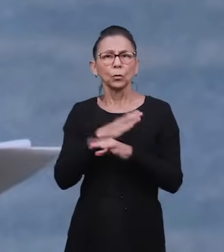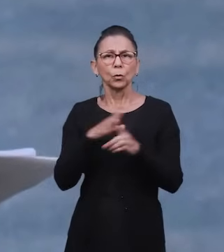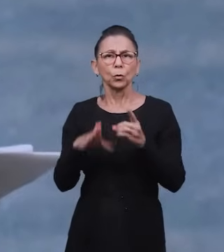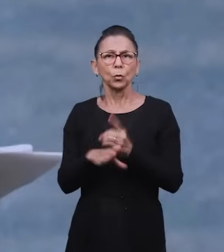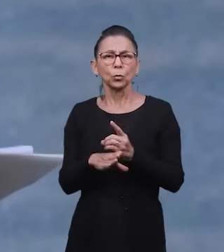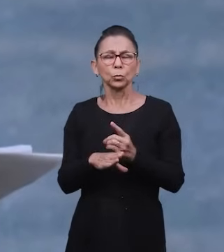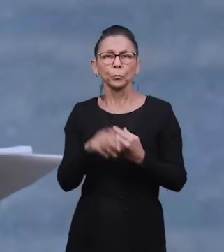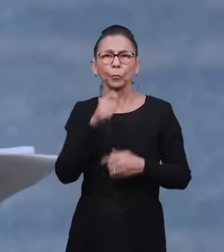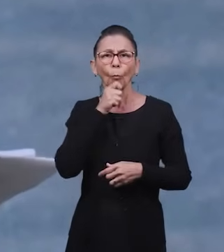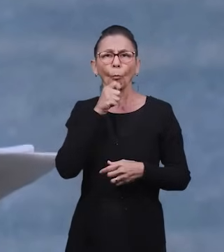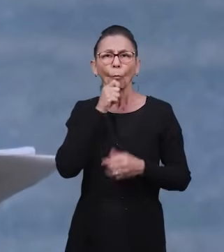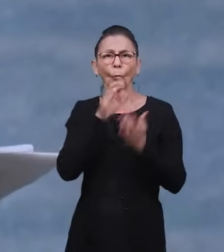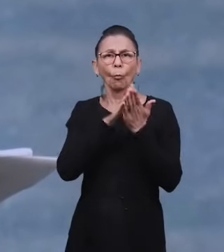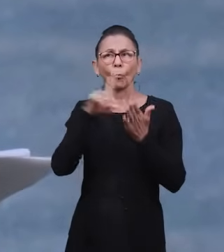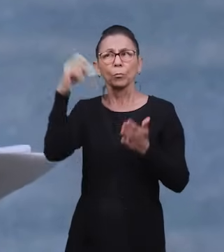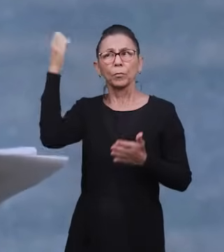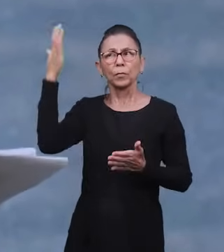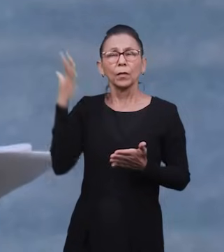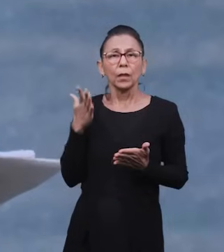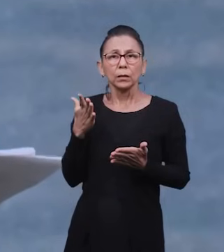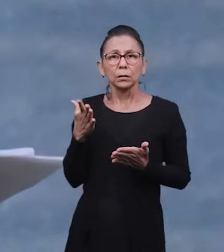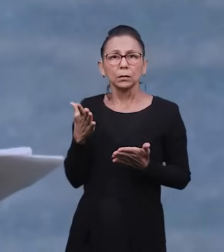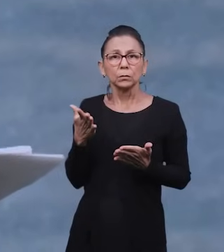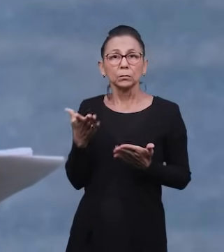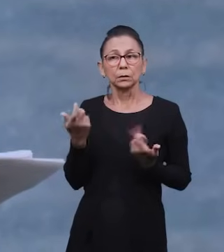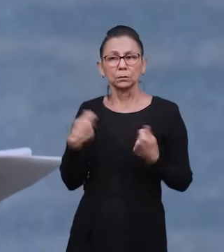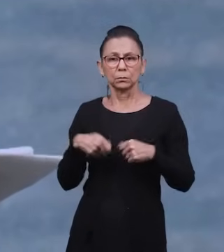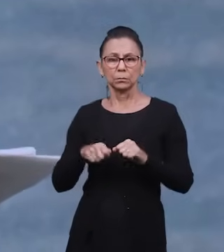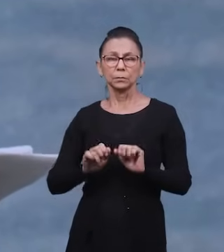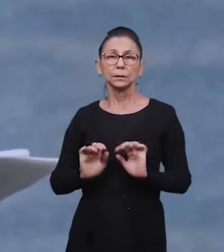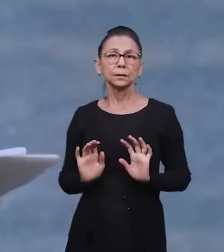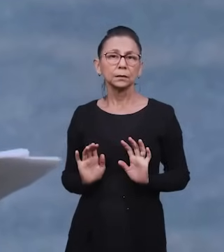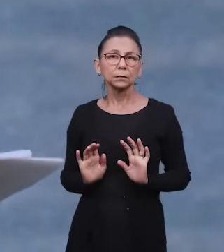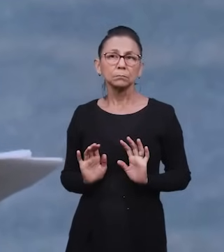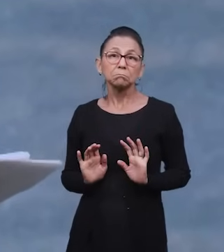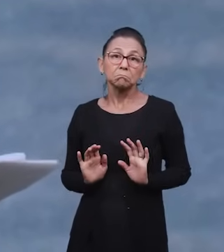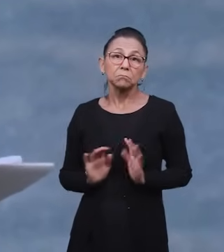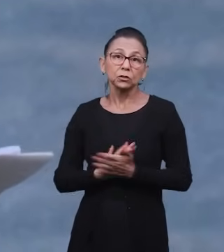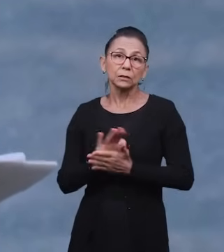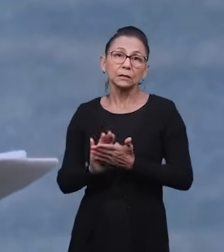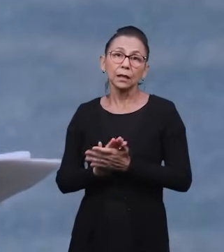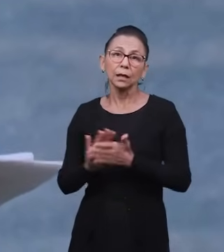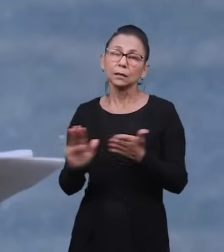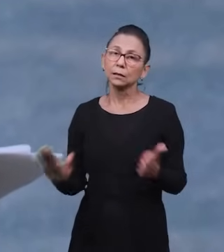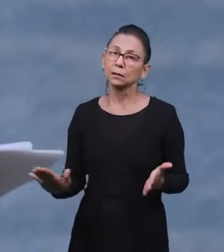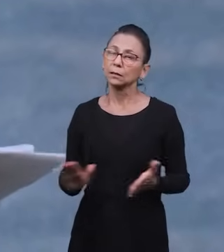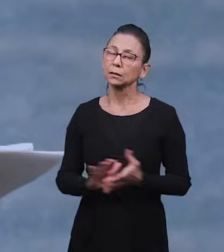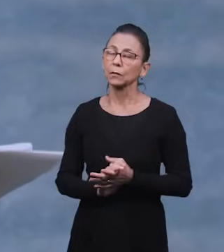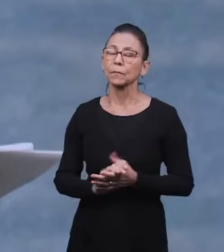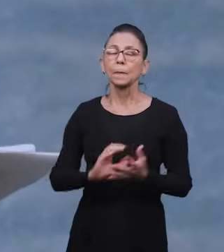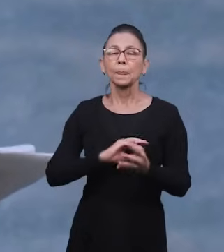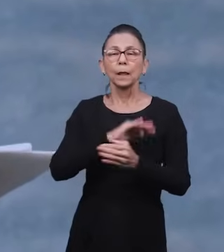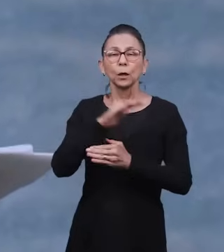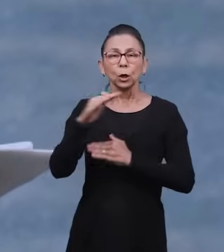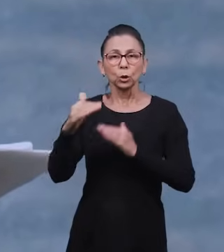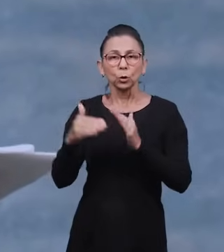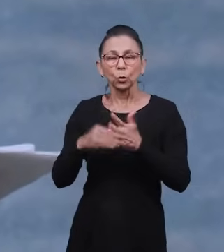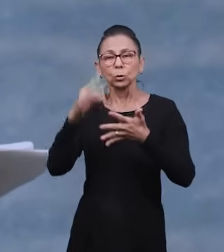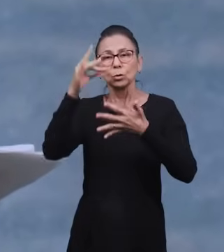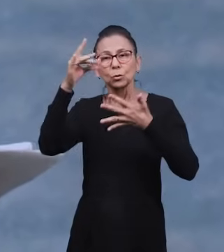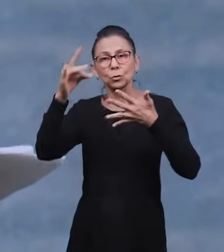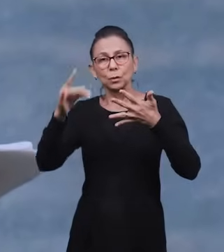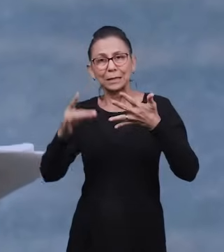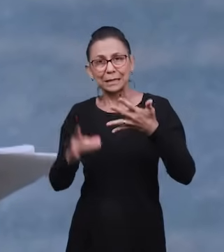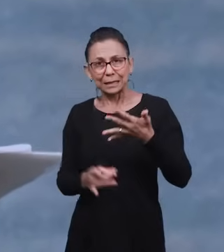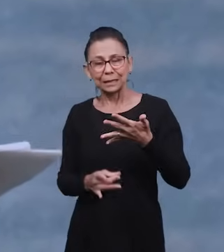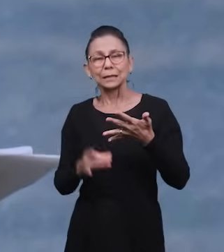palavra revelada? Então, não precisa, é desnecessário, não precisa ter o trabalho de negar o conjunto de ensino do Espírito